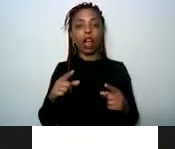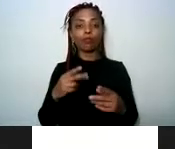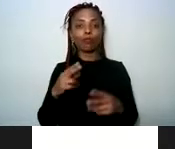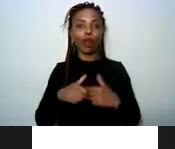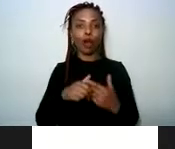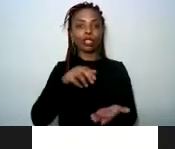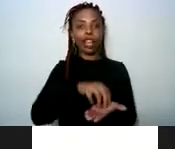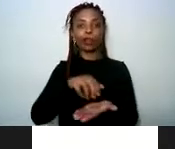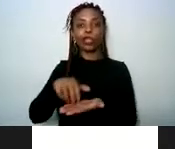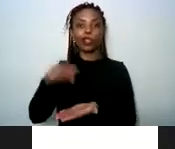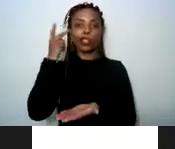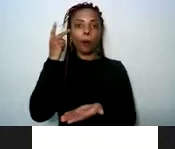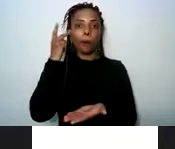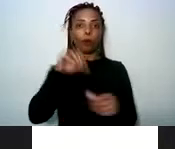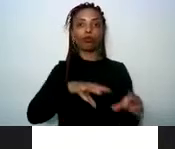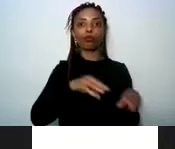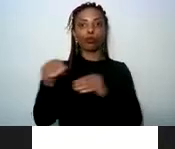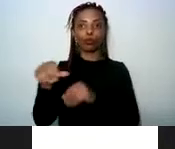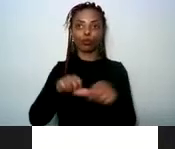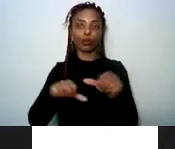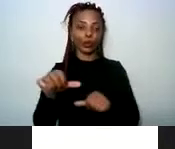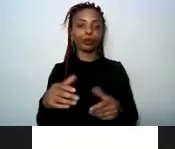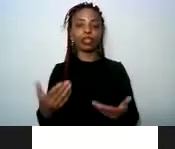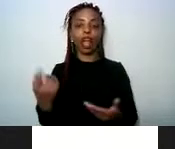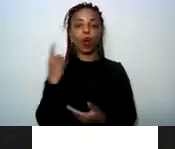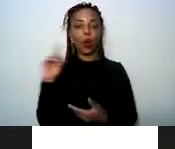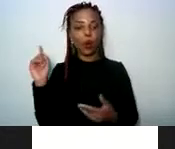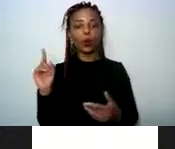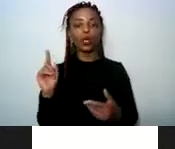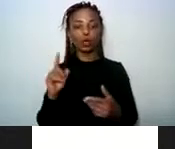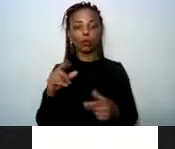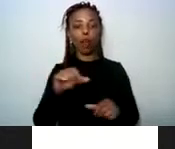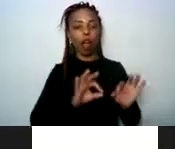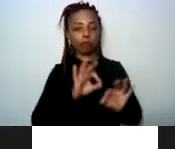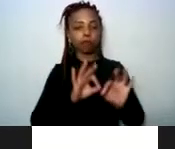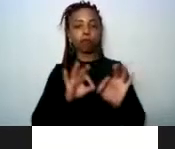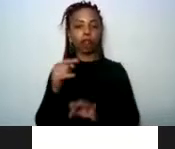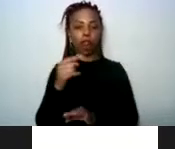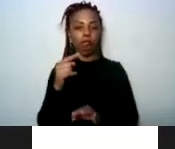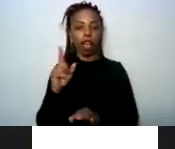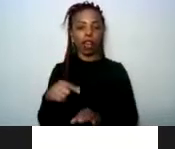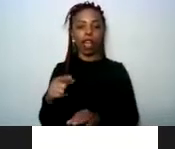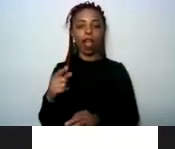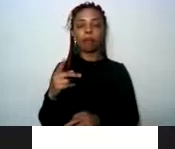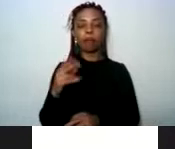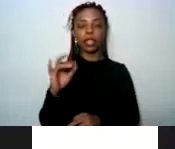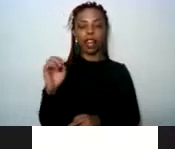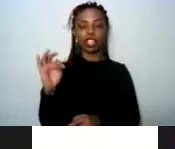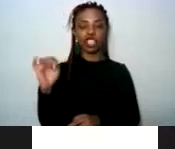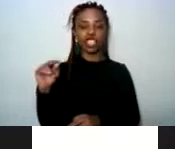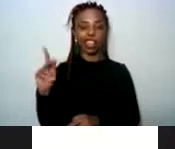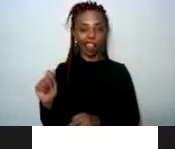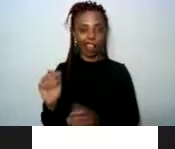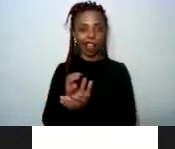gente tem uma imagem dessa última interferência desse restauro do Piratining Arquitetos, onde a gente consegue perceber esse elemento